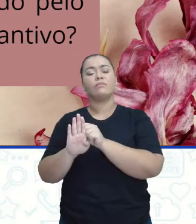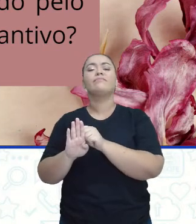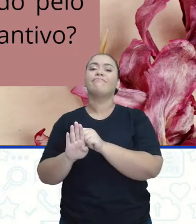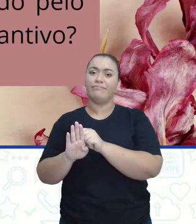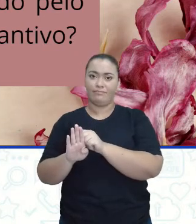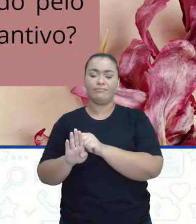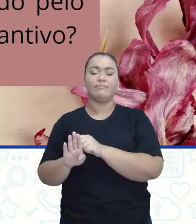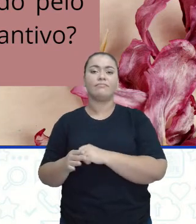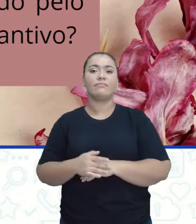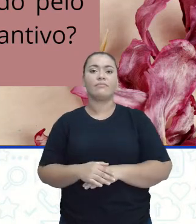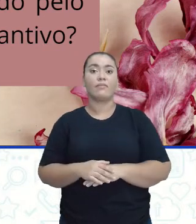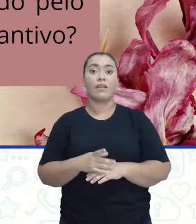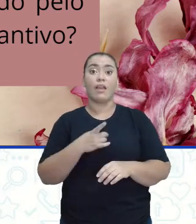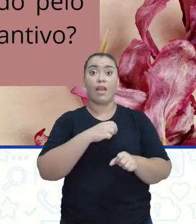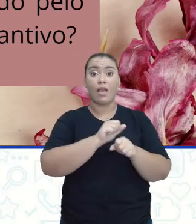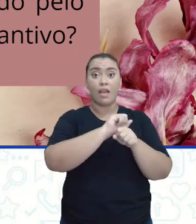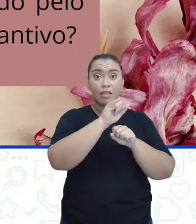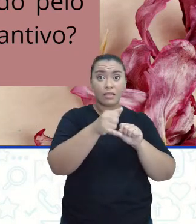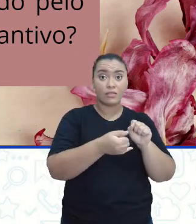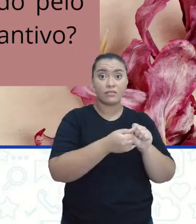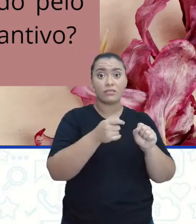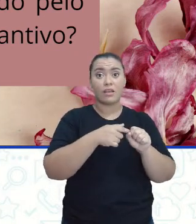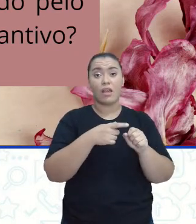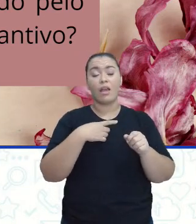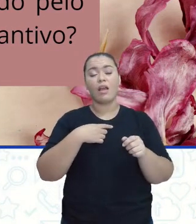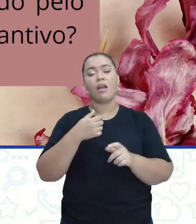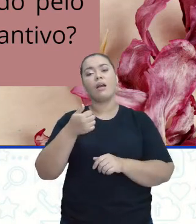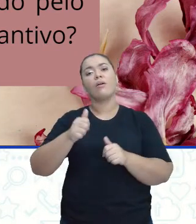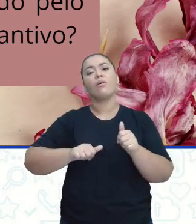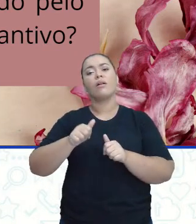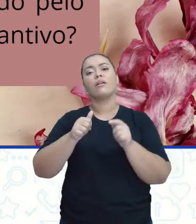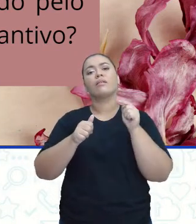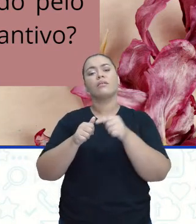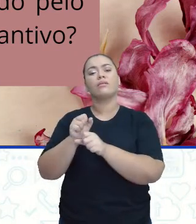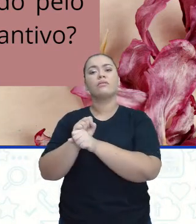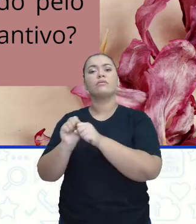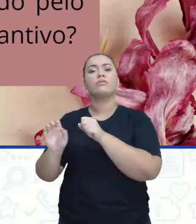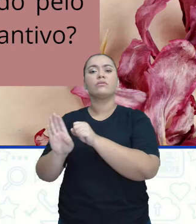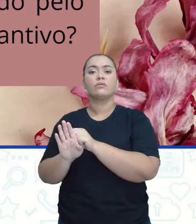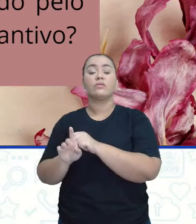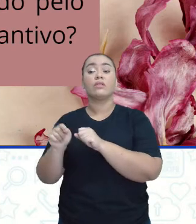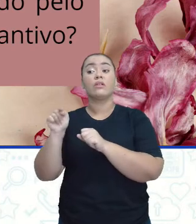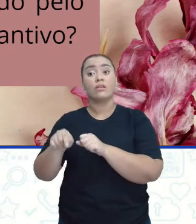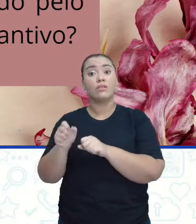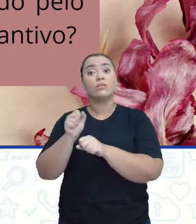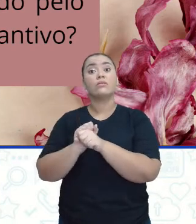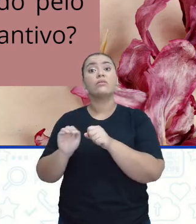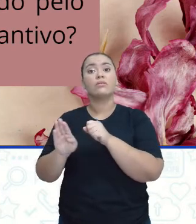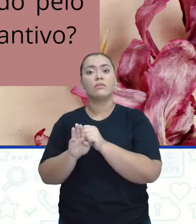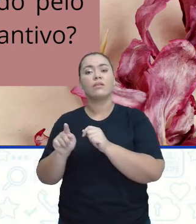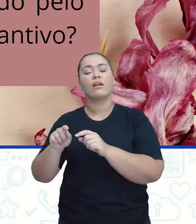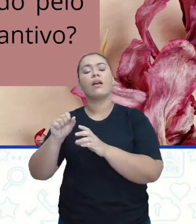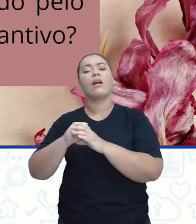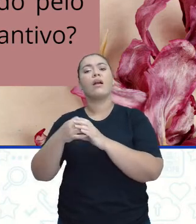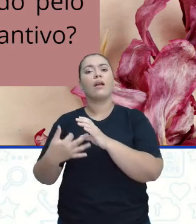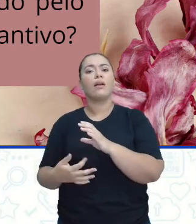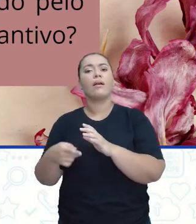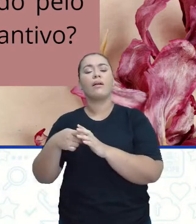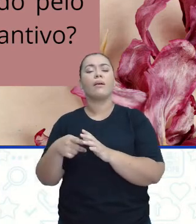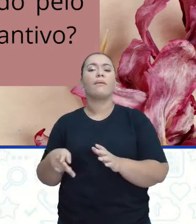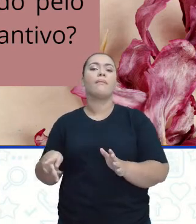substantivo. O adjetivo atribui uma qualidade ao substantivo e o substantivo é caracterizado